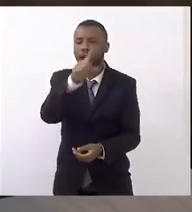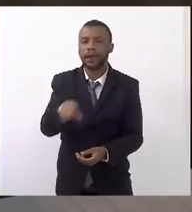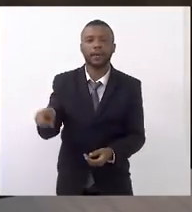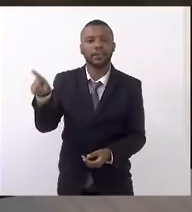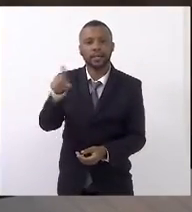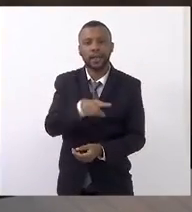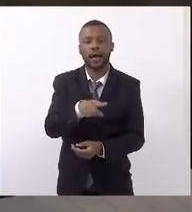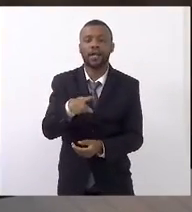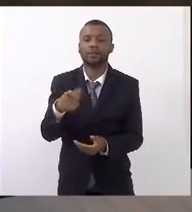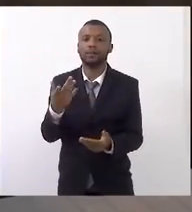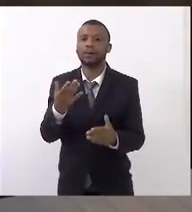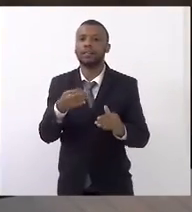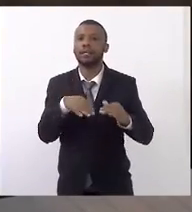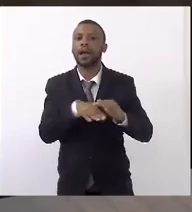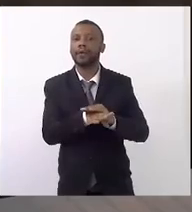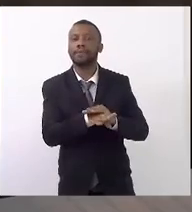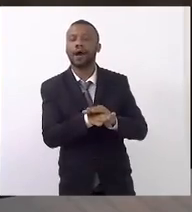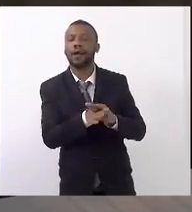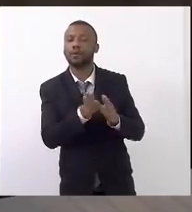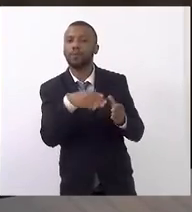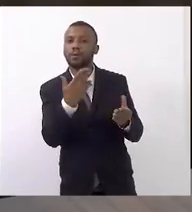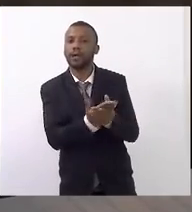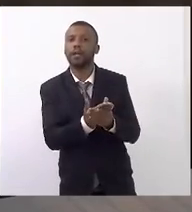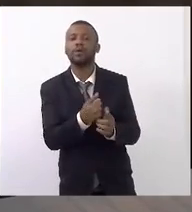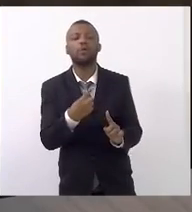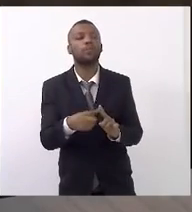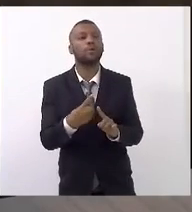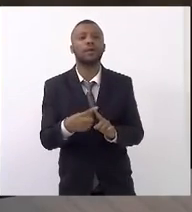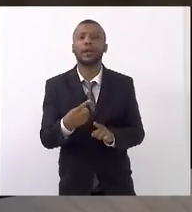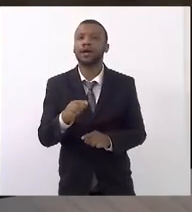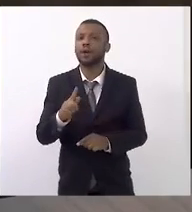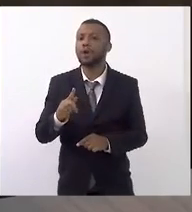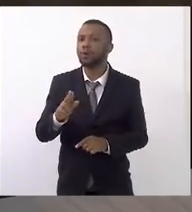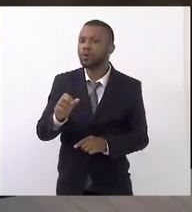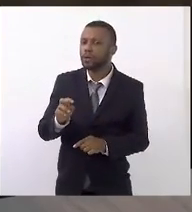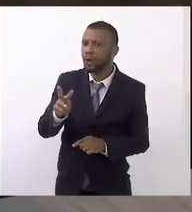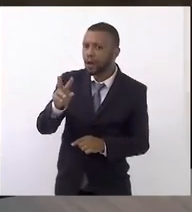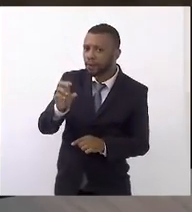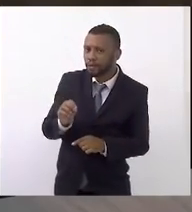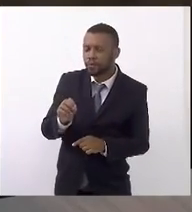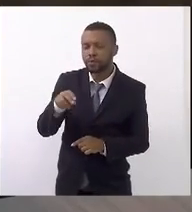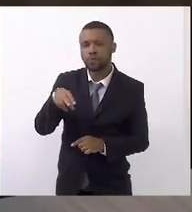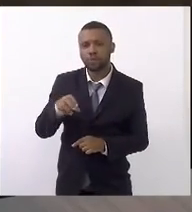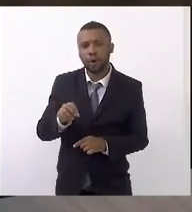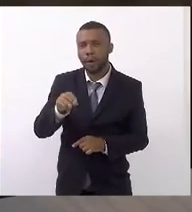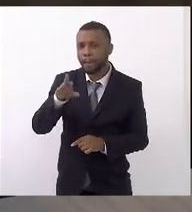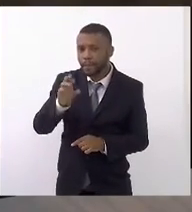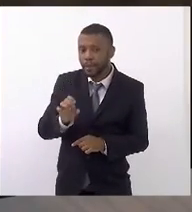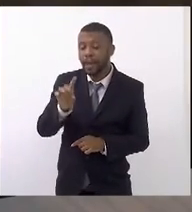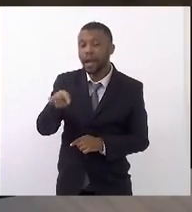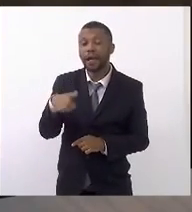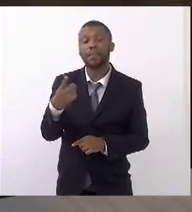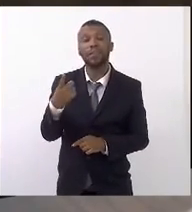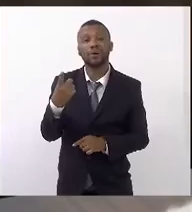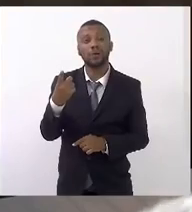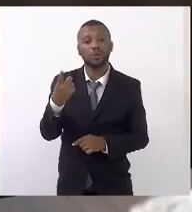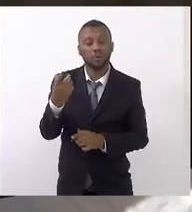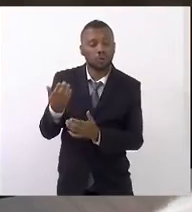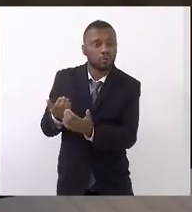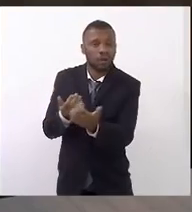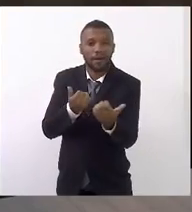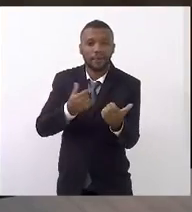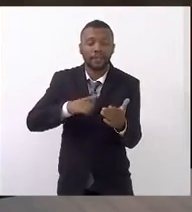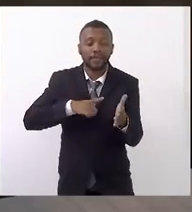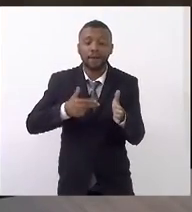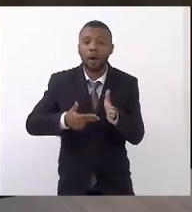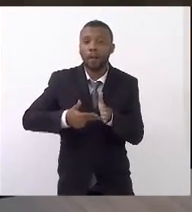e arquivada, porque Gustavo Nobre era um jovem que estava pós-operado no